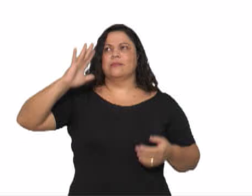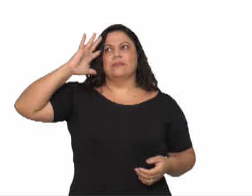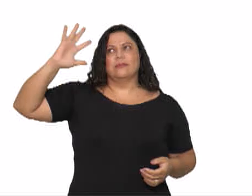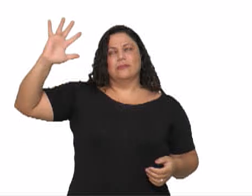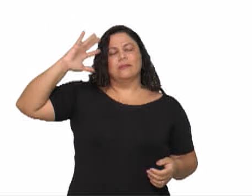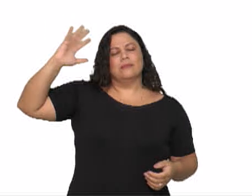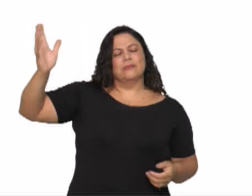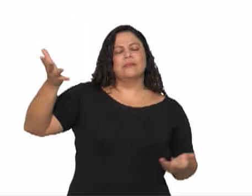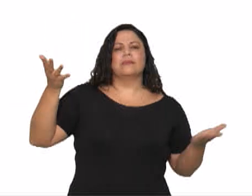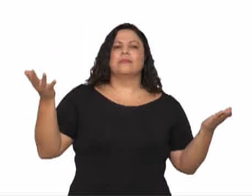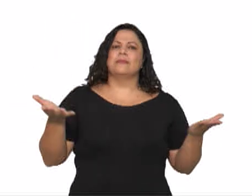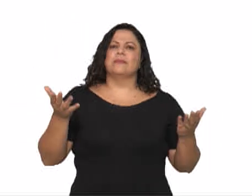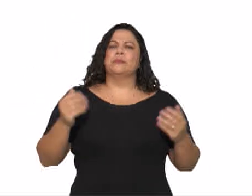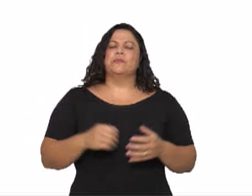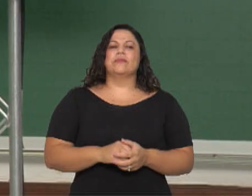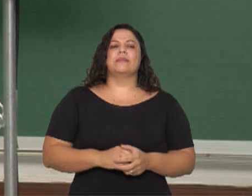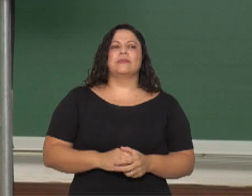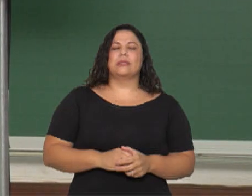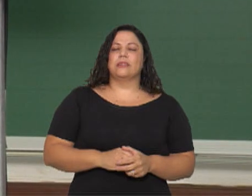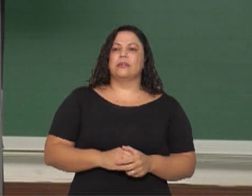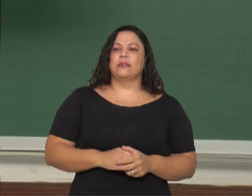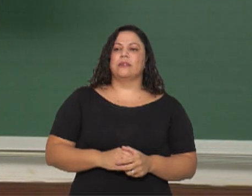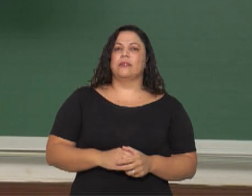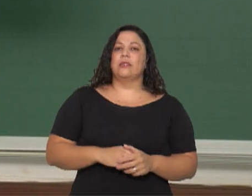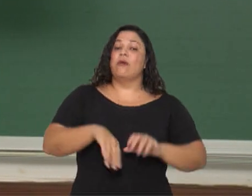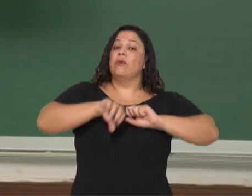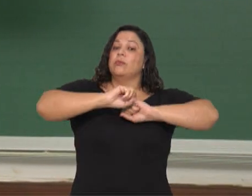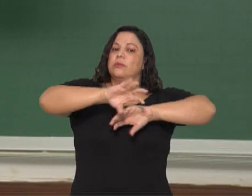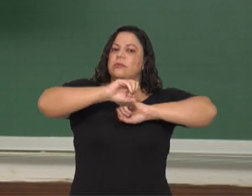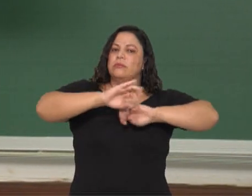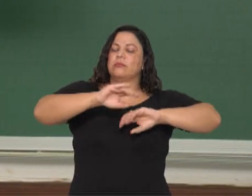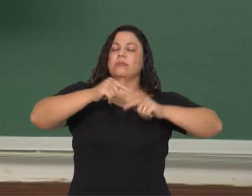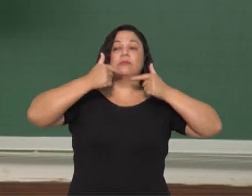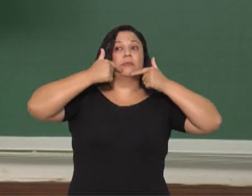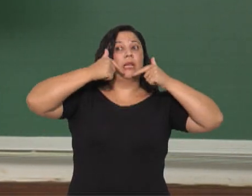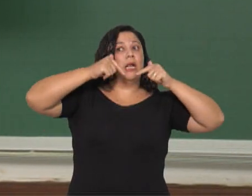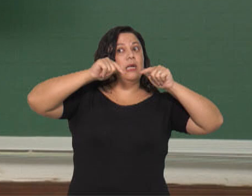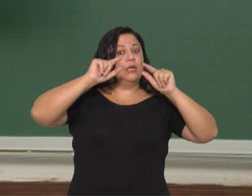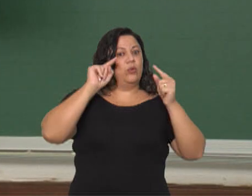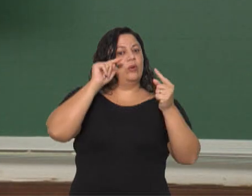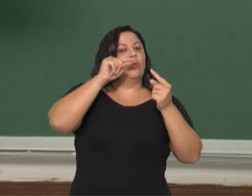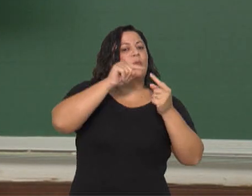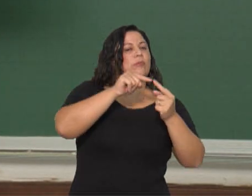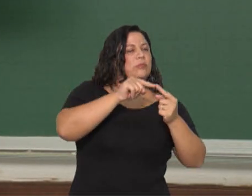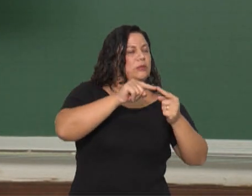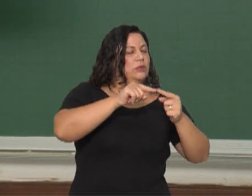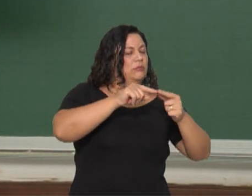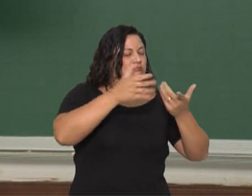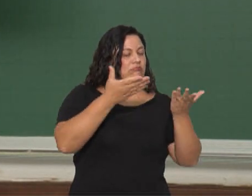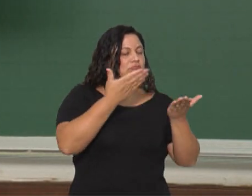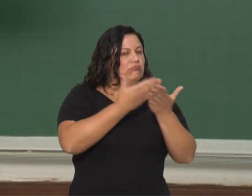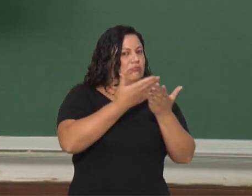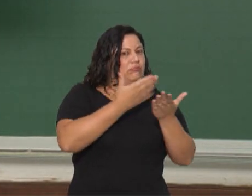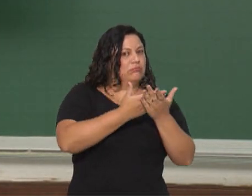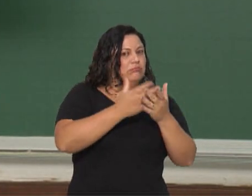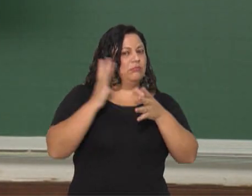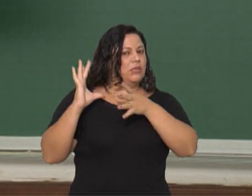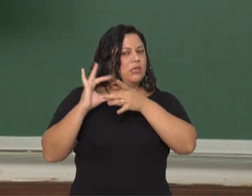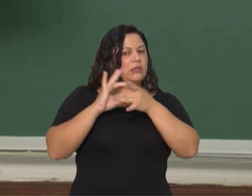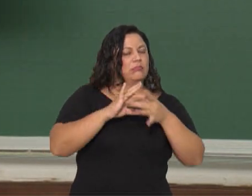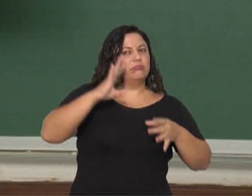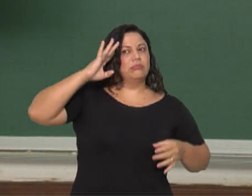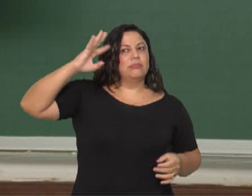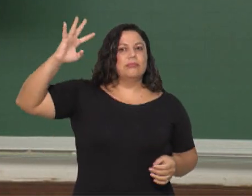reflexão. Então, ao mesmo tempo, vamos trabalhando um pouquinho da língua, que é o nosso objeto, trazendo a reflexão conjunta com vocês. Vamos